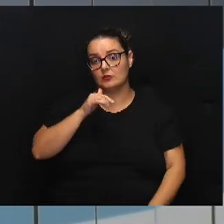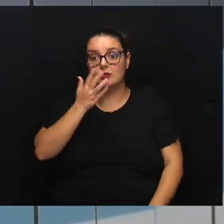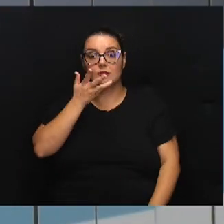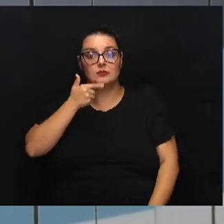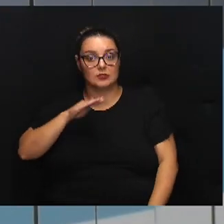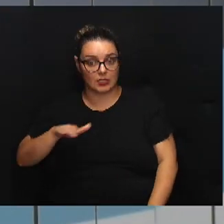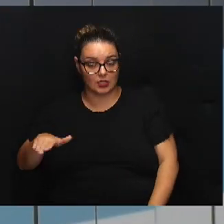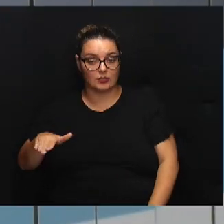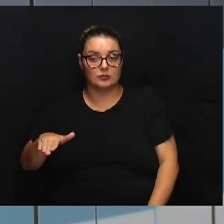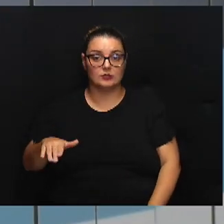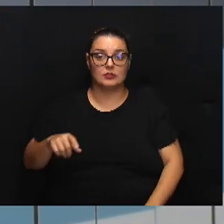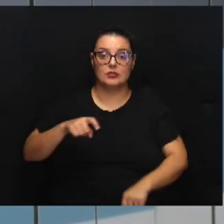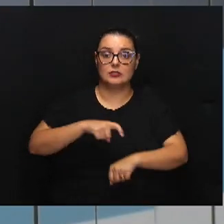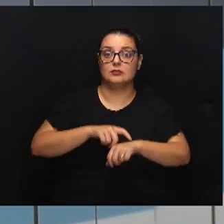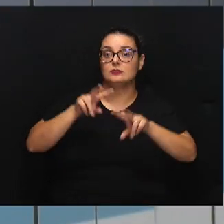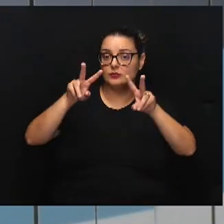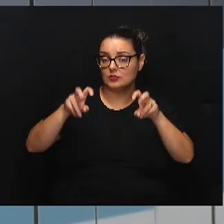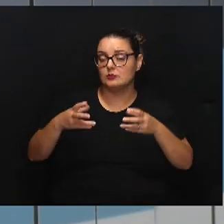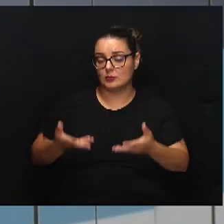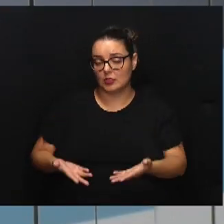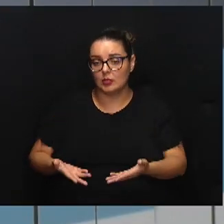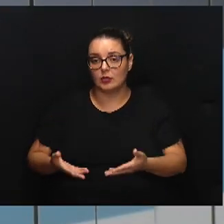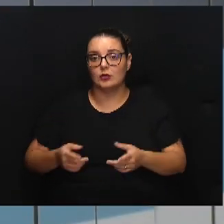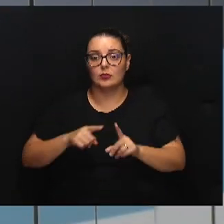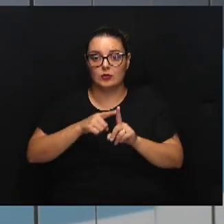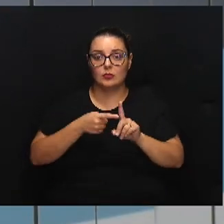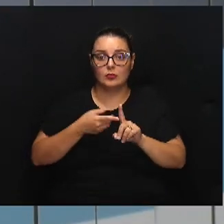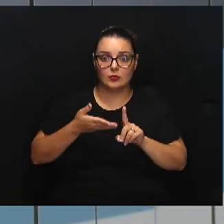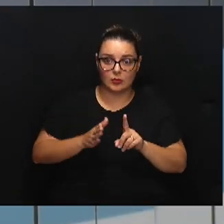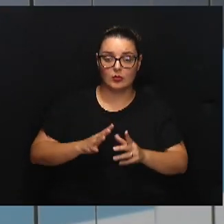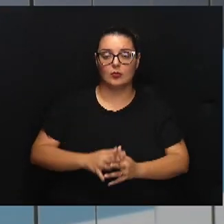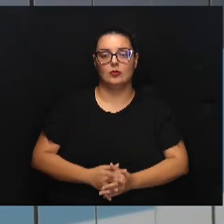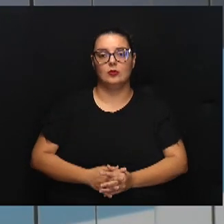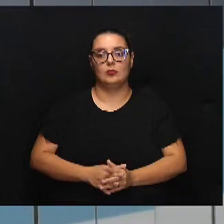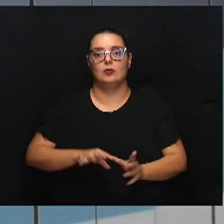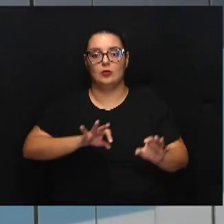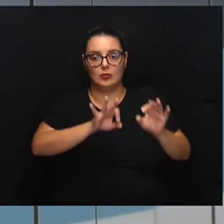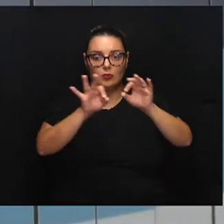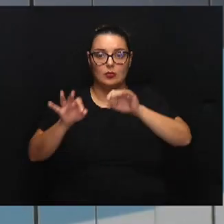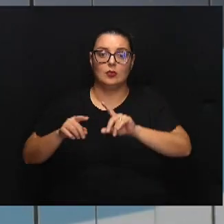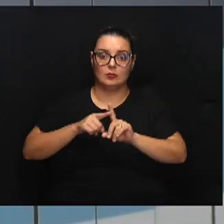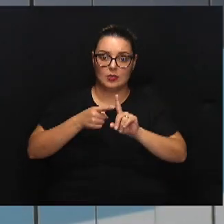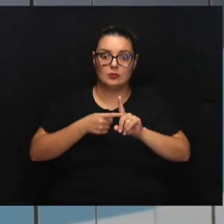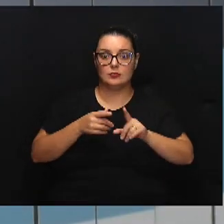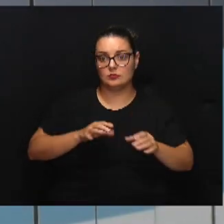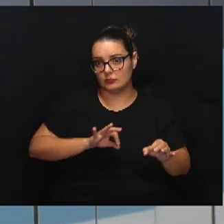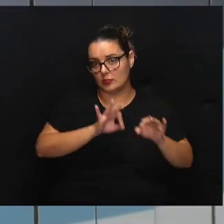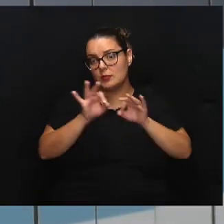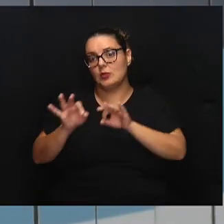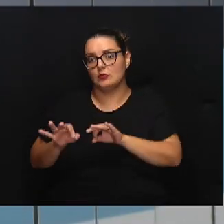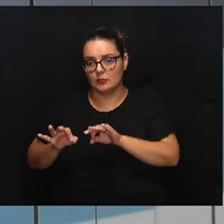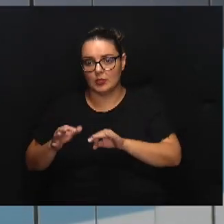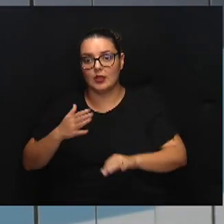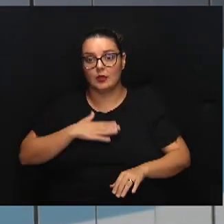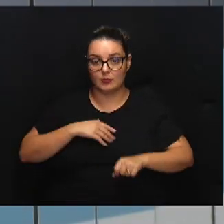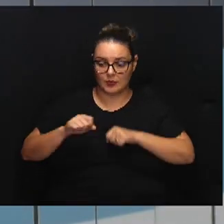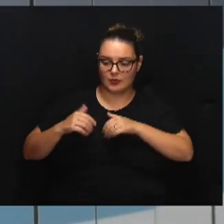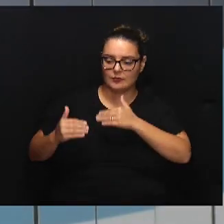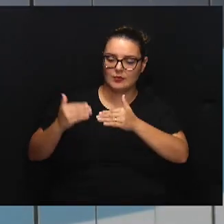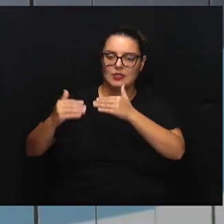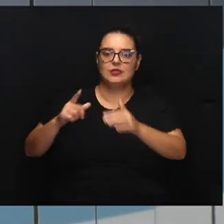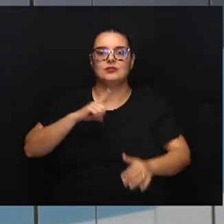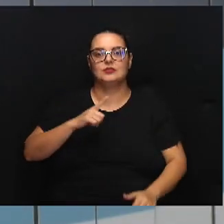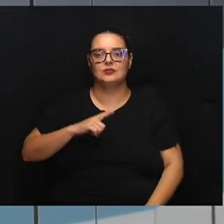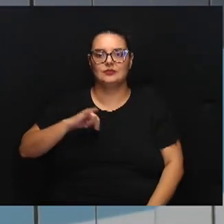crianças, nesse tema com relação à questão do parto, o acompanhamento da gestação. Então, durante a minha formação, tive a oportunidade